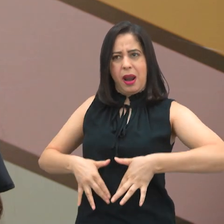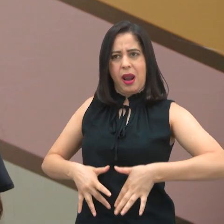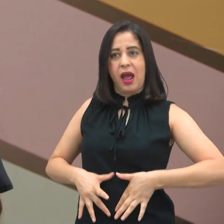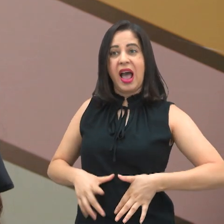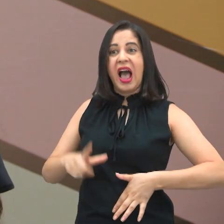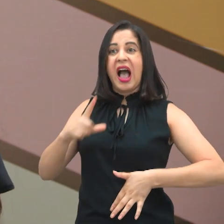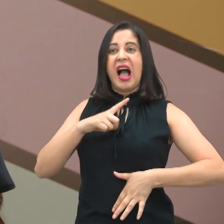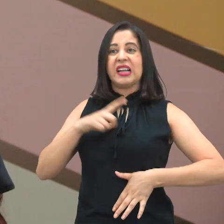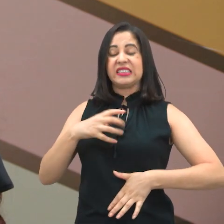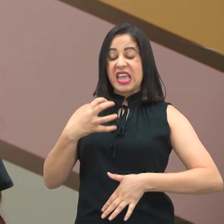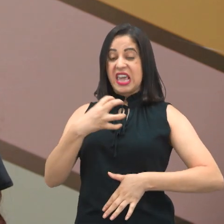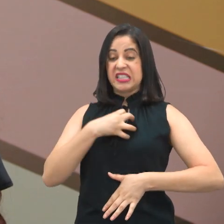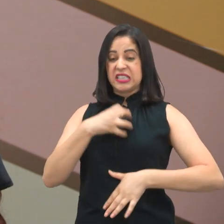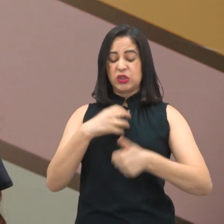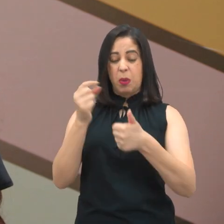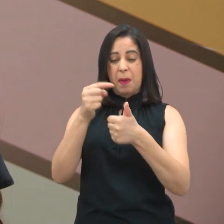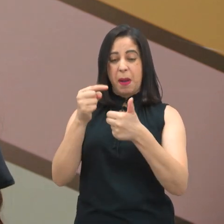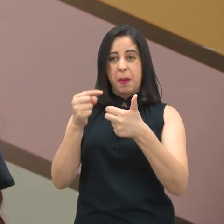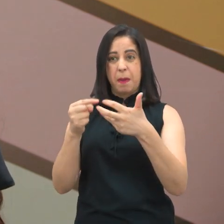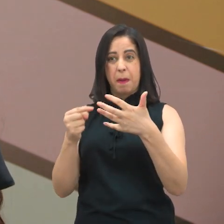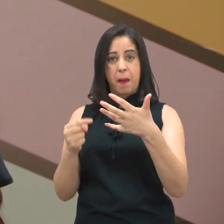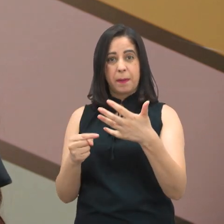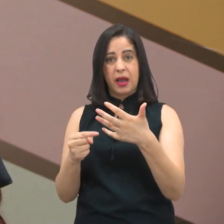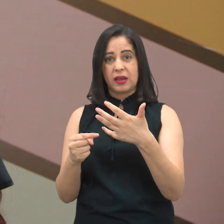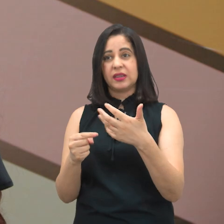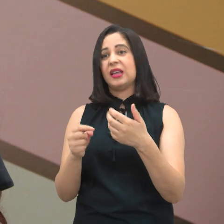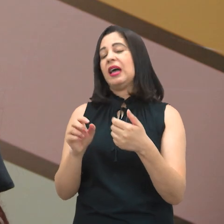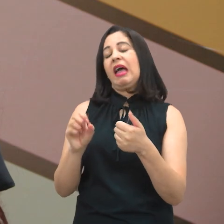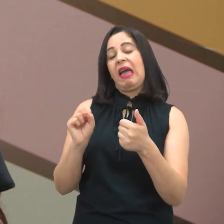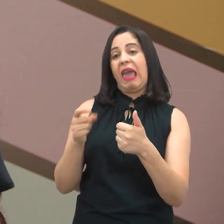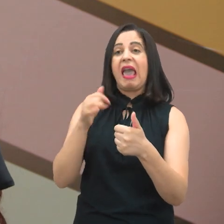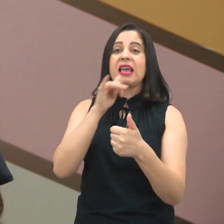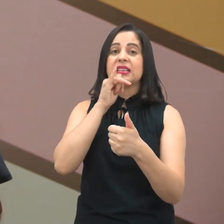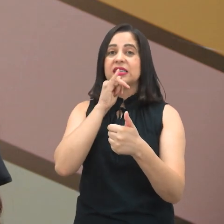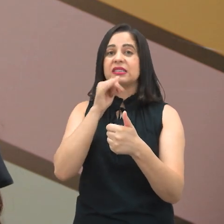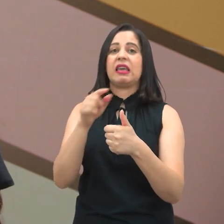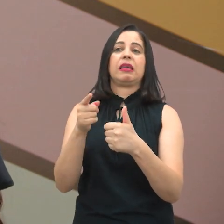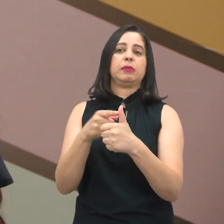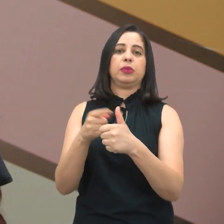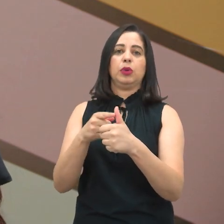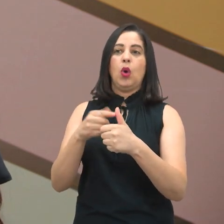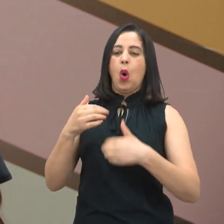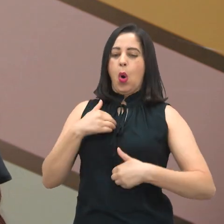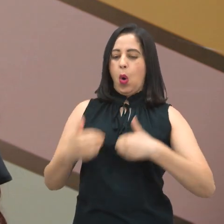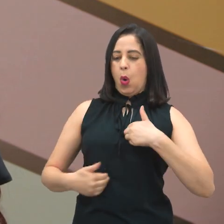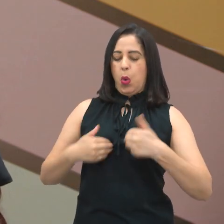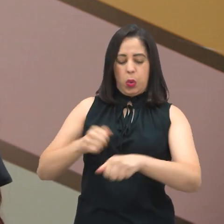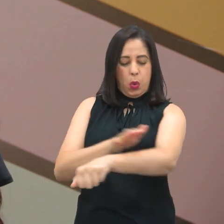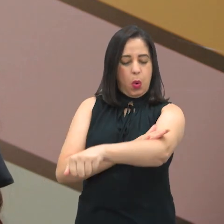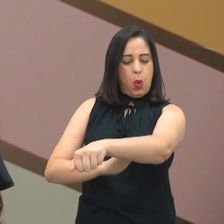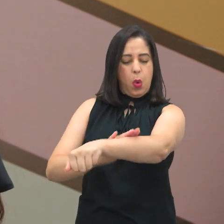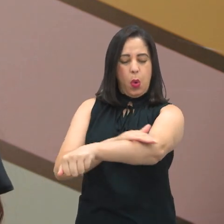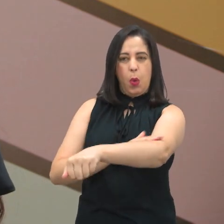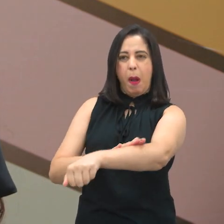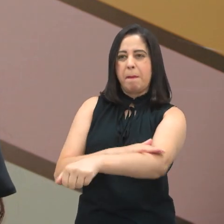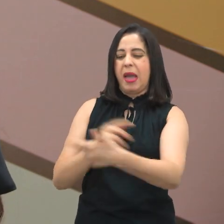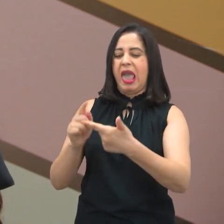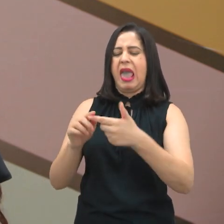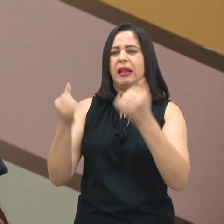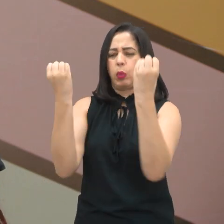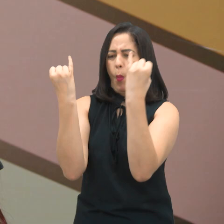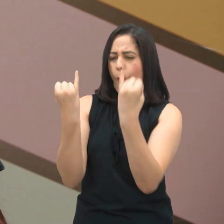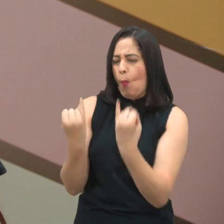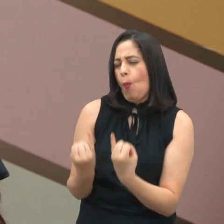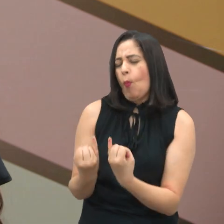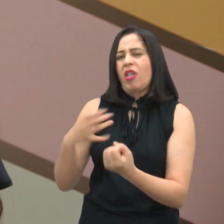a ter sinais e sintomas da doença, que pode ser desde uma sintomatologia geral, inespecífica, né, emagrecimento,